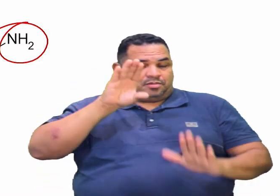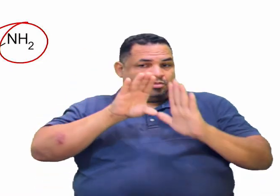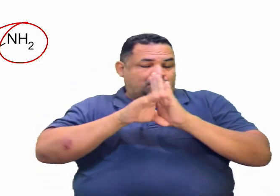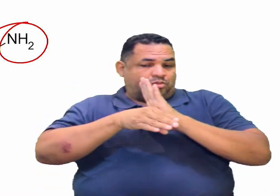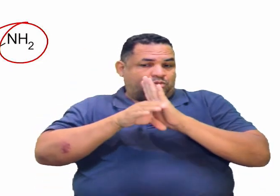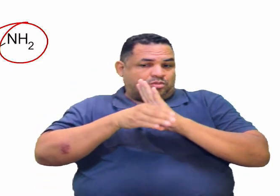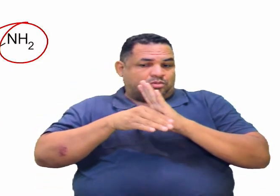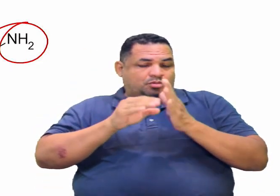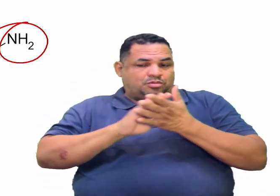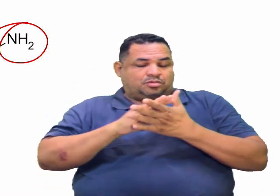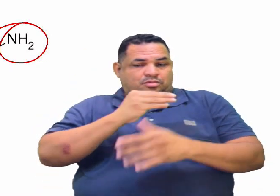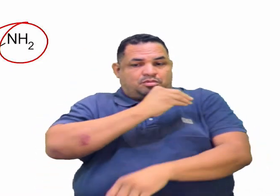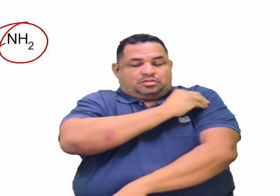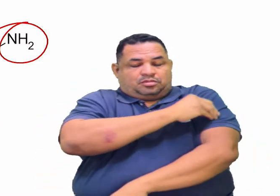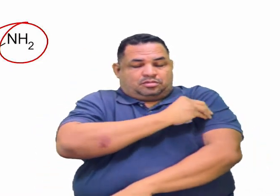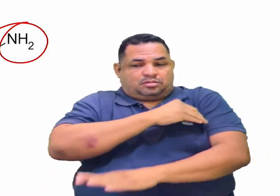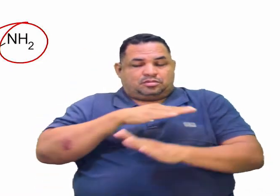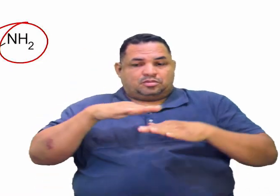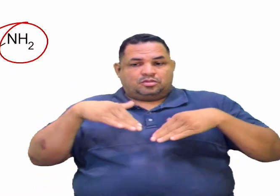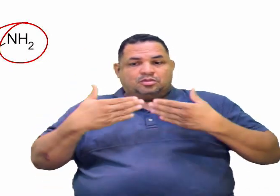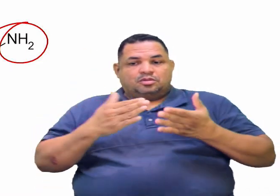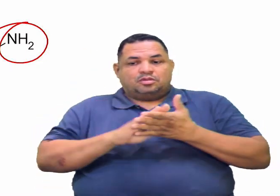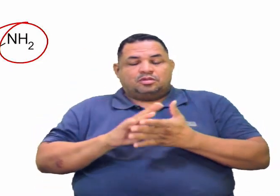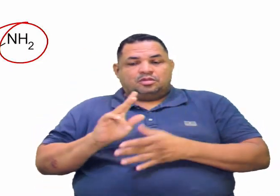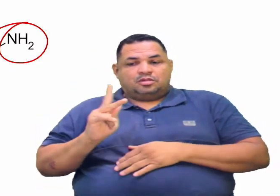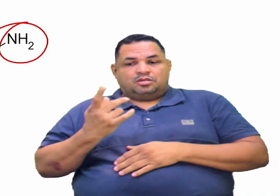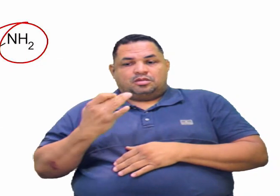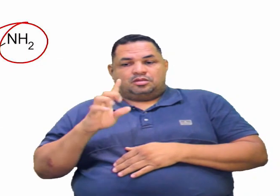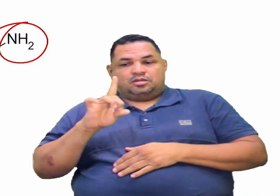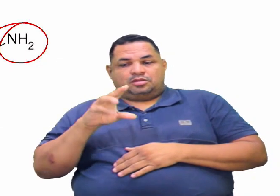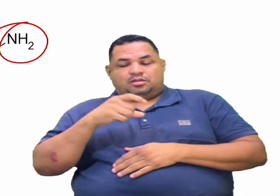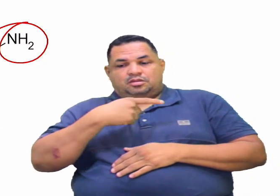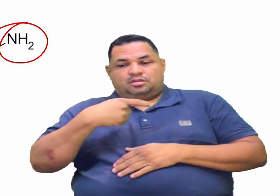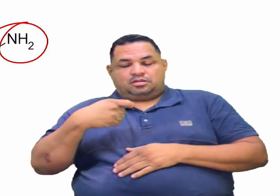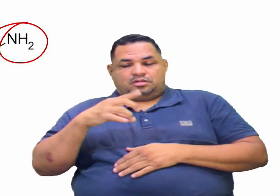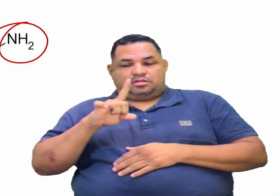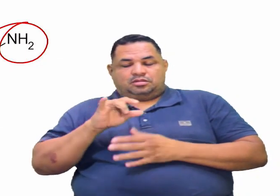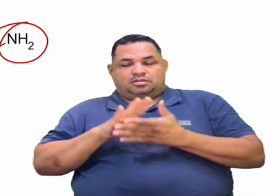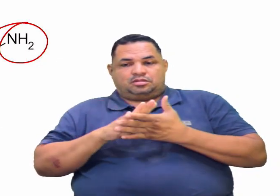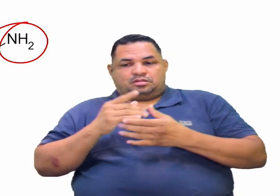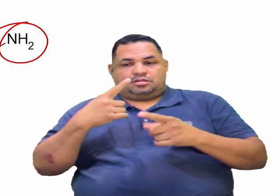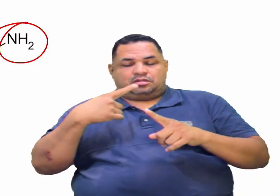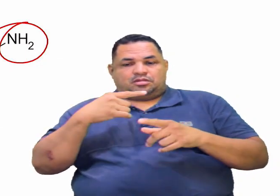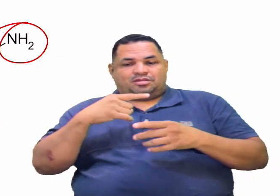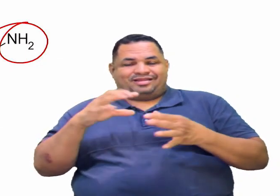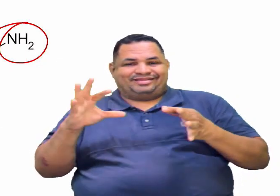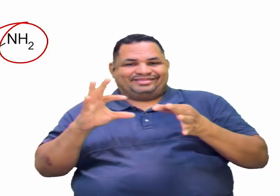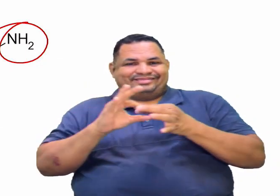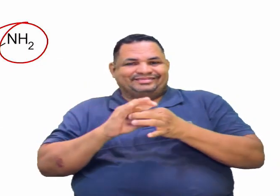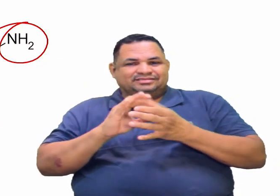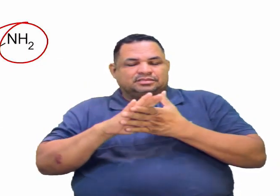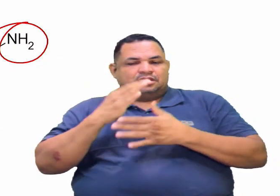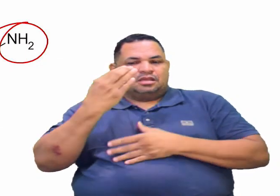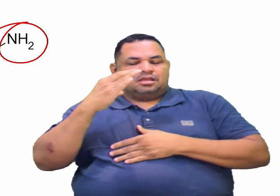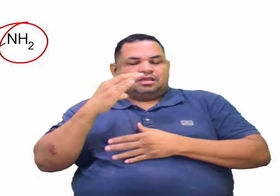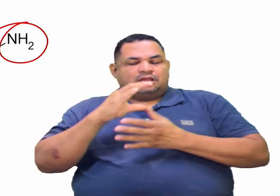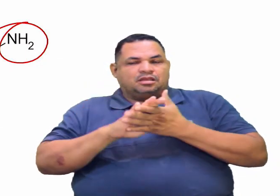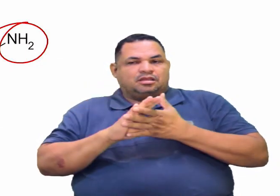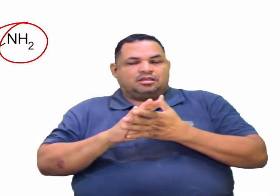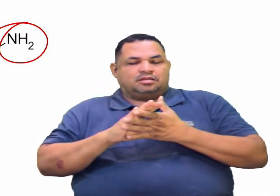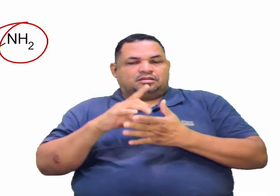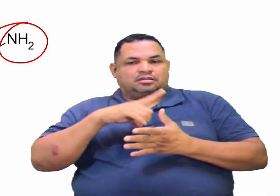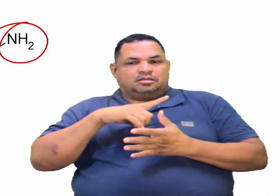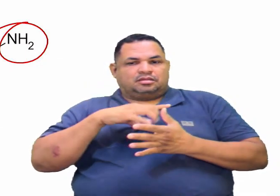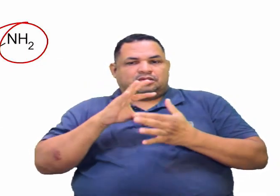definição? Álcool é quando a nossa hidroxila está ligada a um carbono saturado, ou seja, carbono